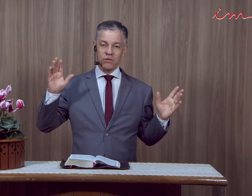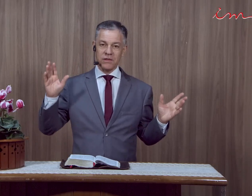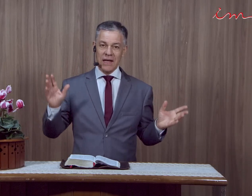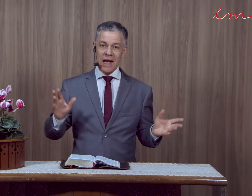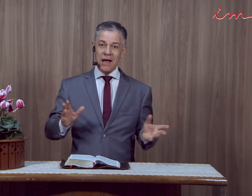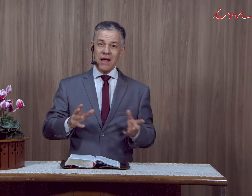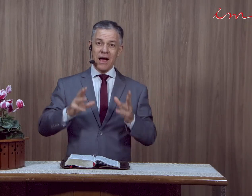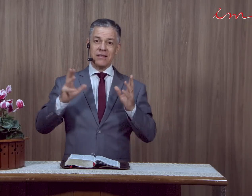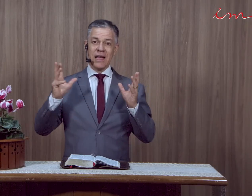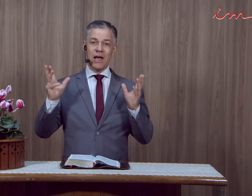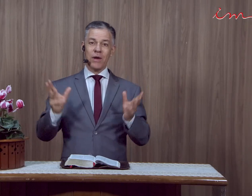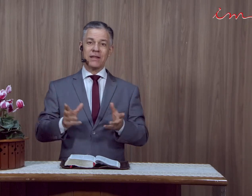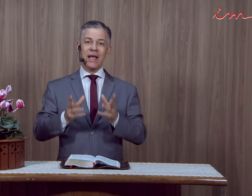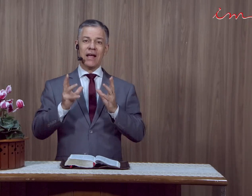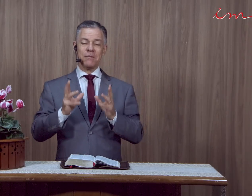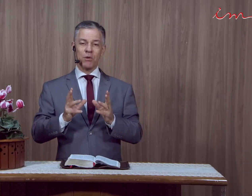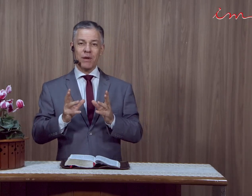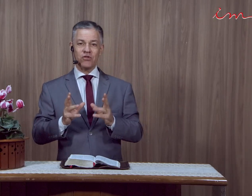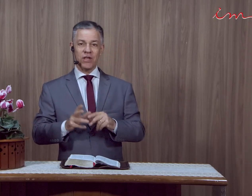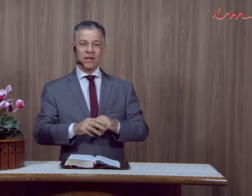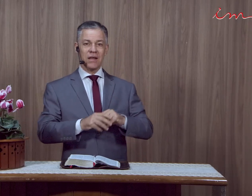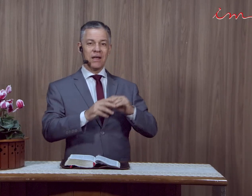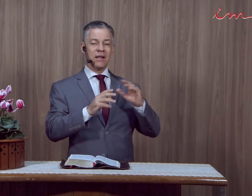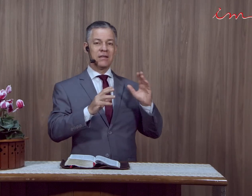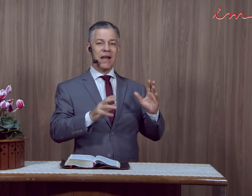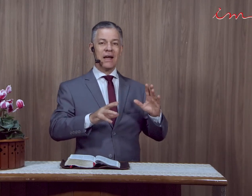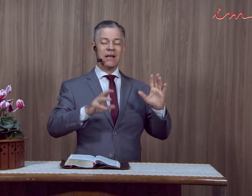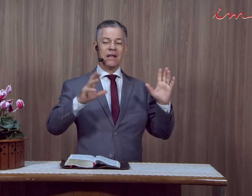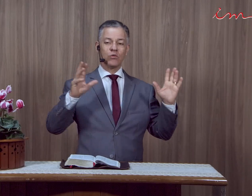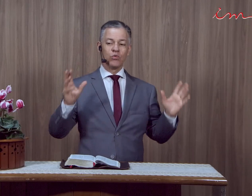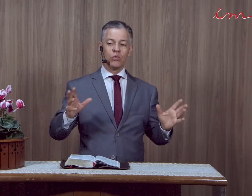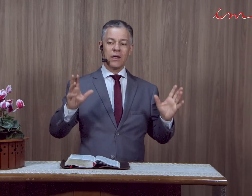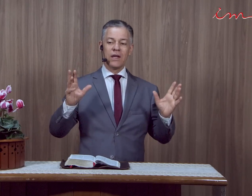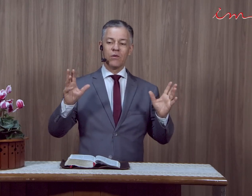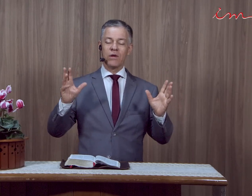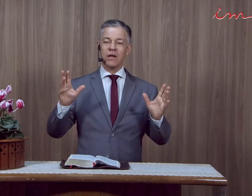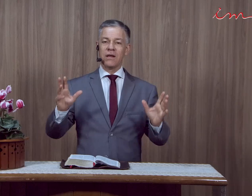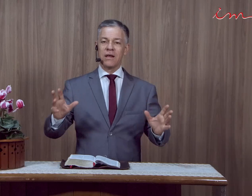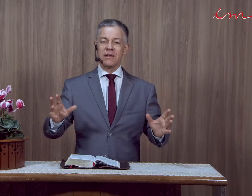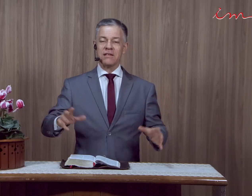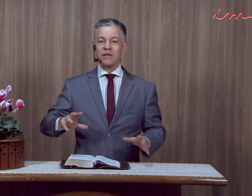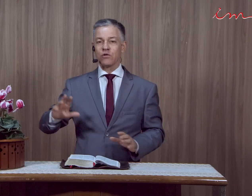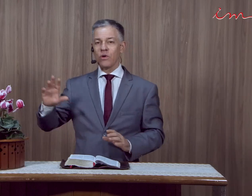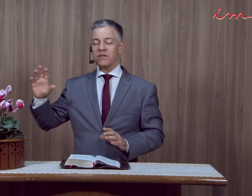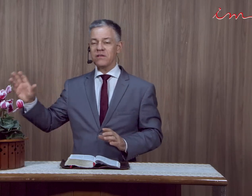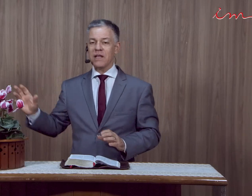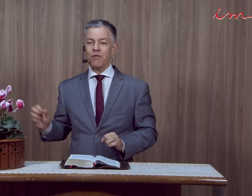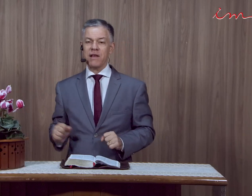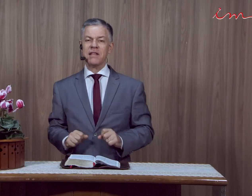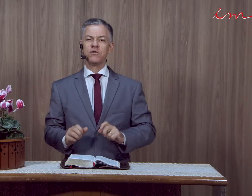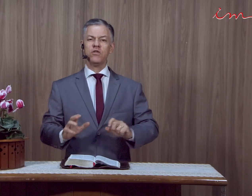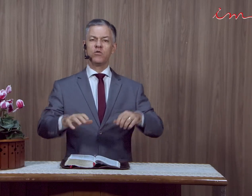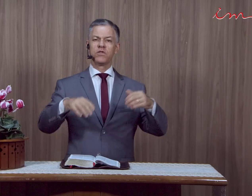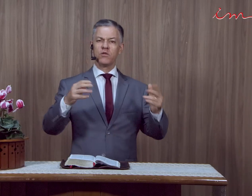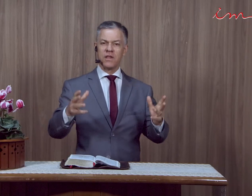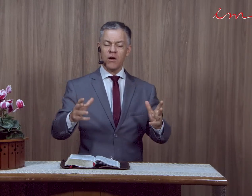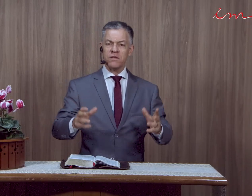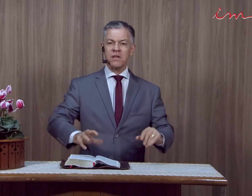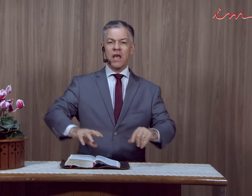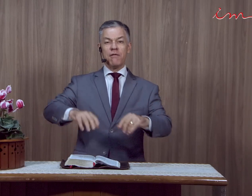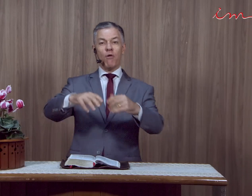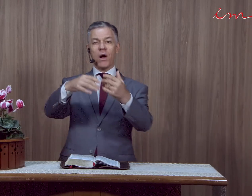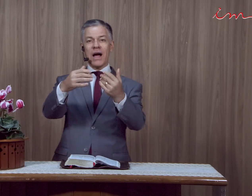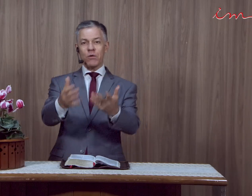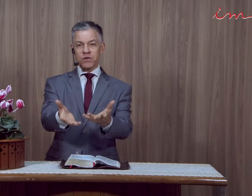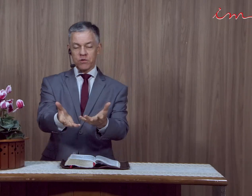Quando Deus dá a Israel a terra prometida, entrega ali tudo aquilo que das nações que estavam ali, as nações tinham seus